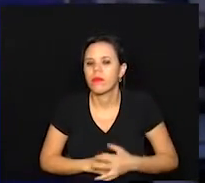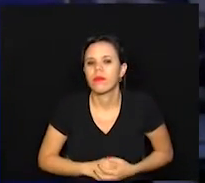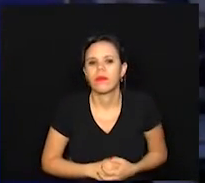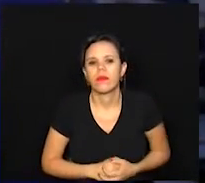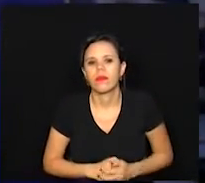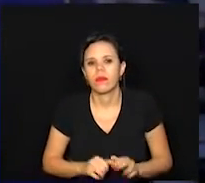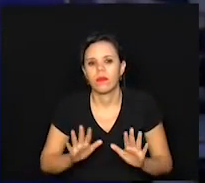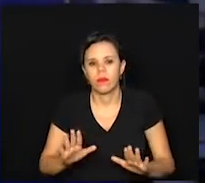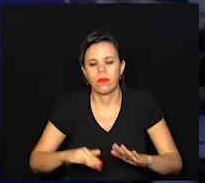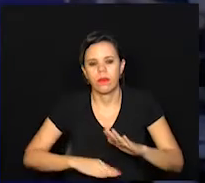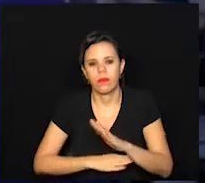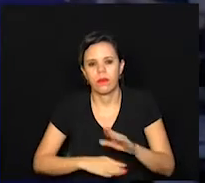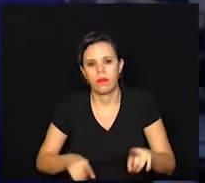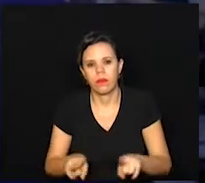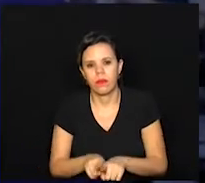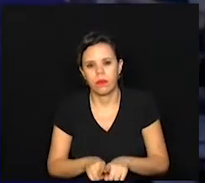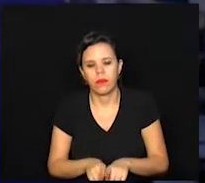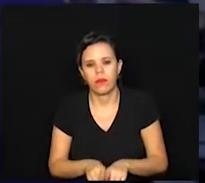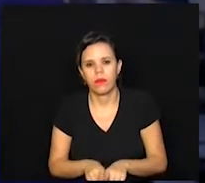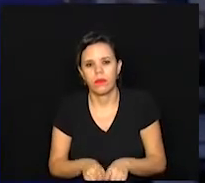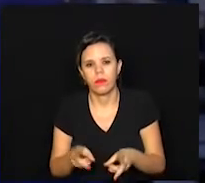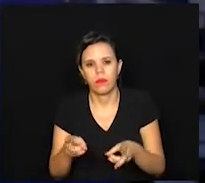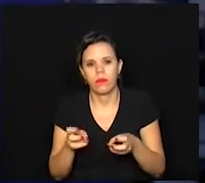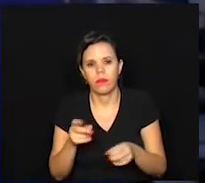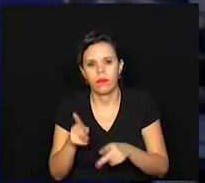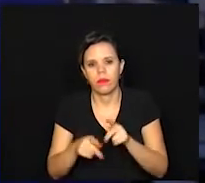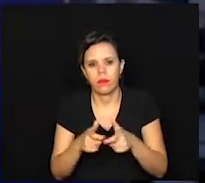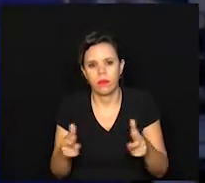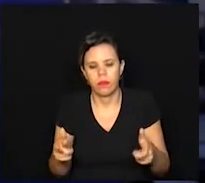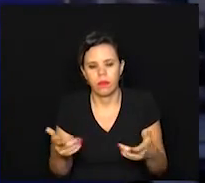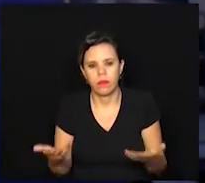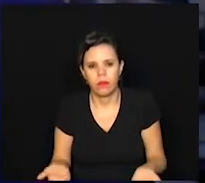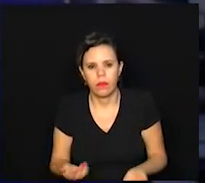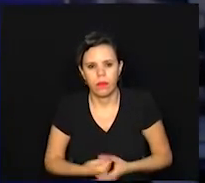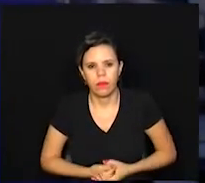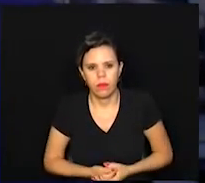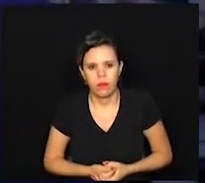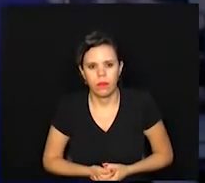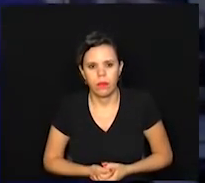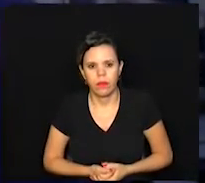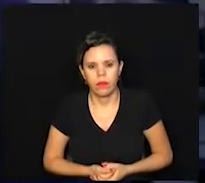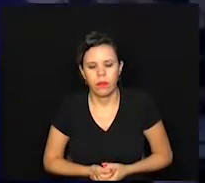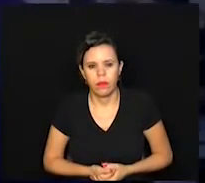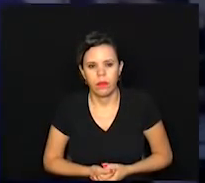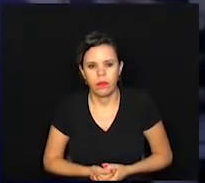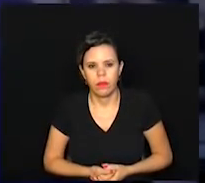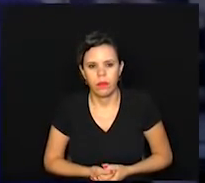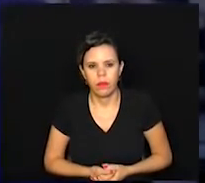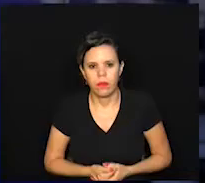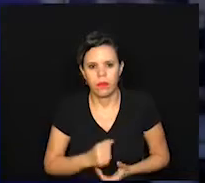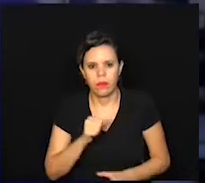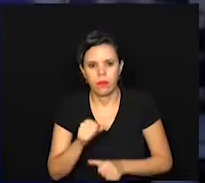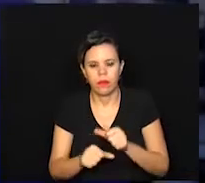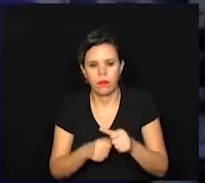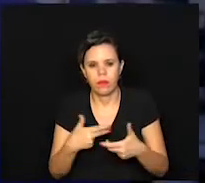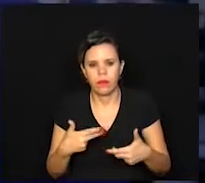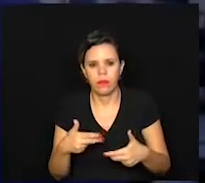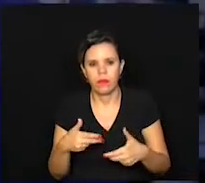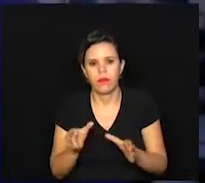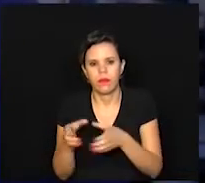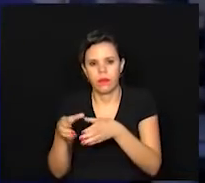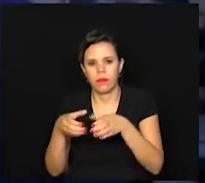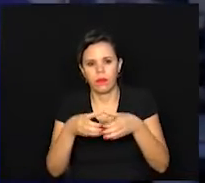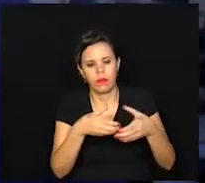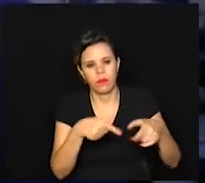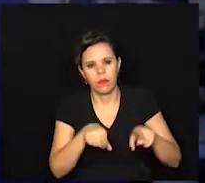mas o legislativo também, ver quem mais pode ampliar, né? E transversalizando com outras